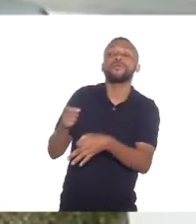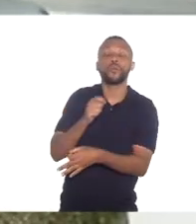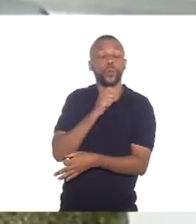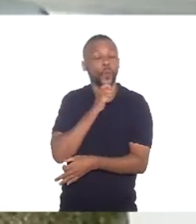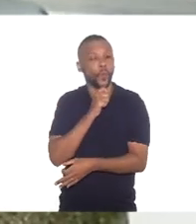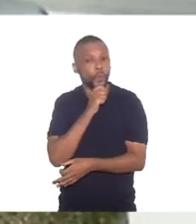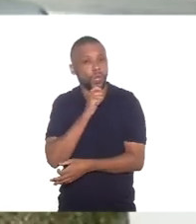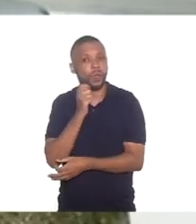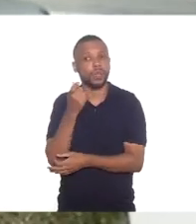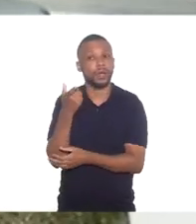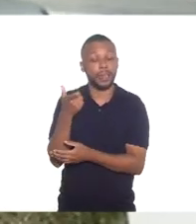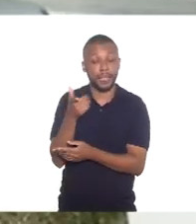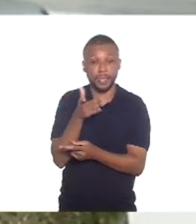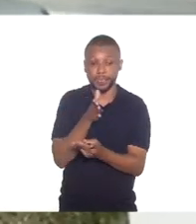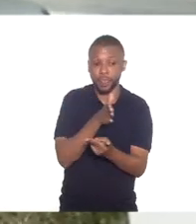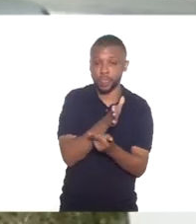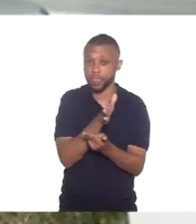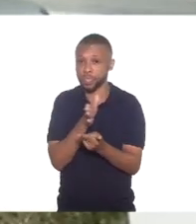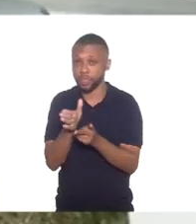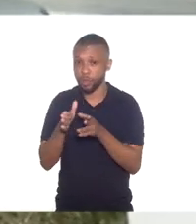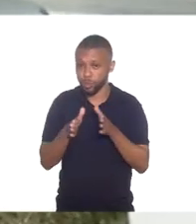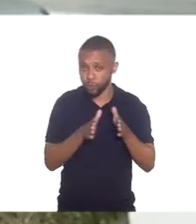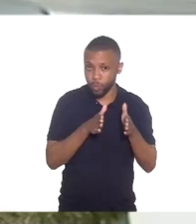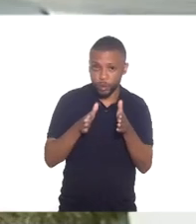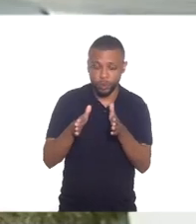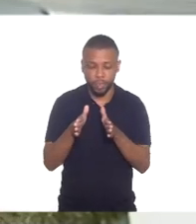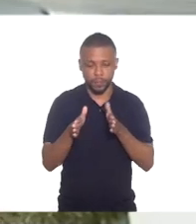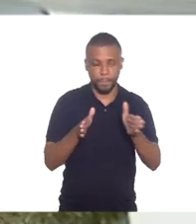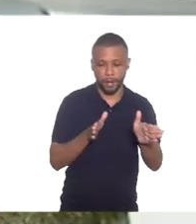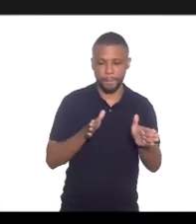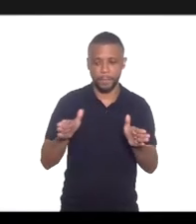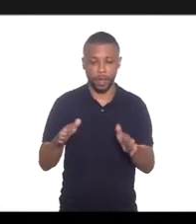rotas 4A e 4B, dessas duas derivações.